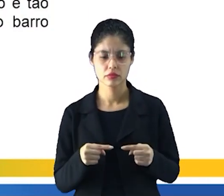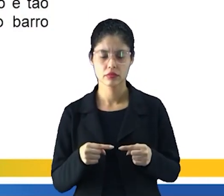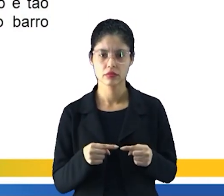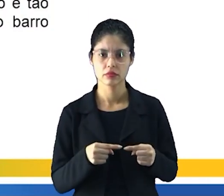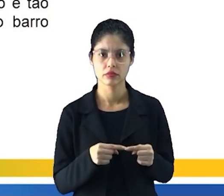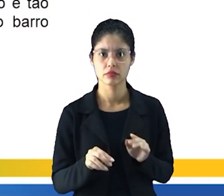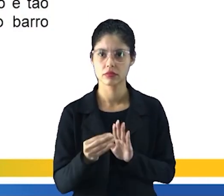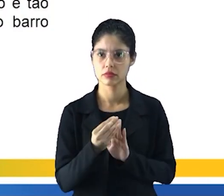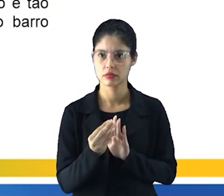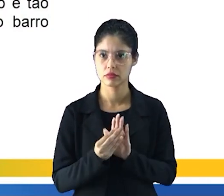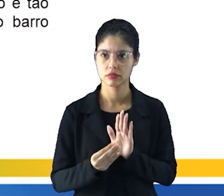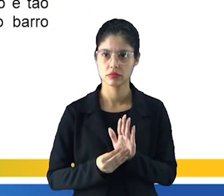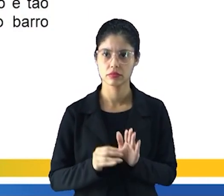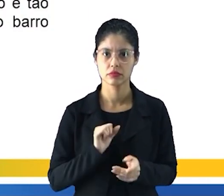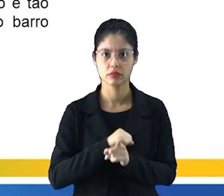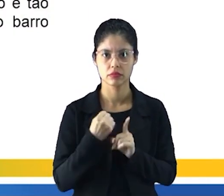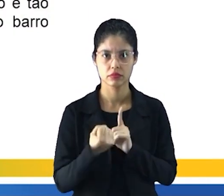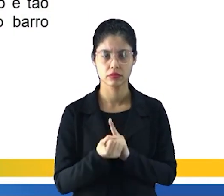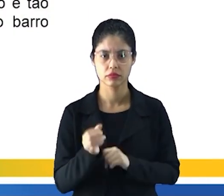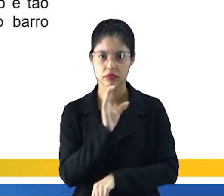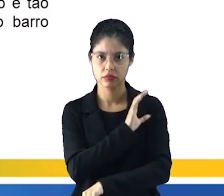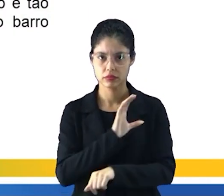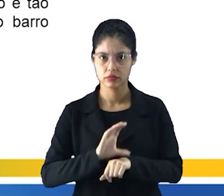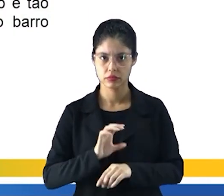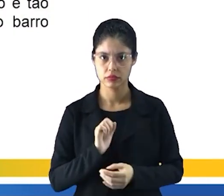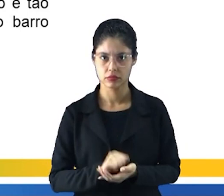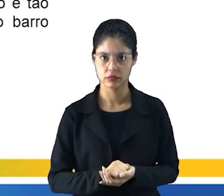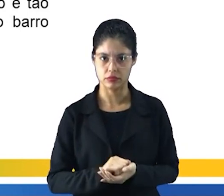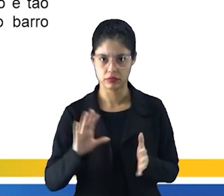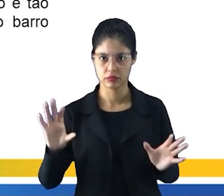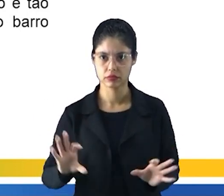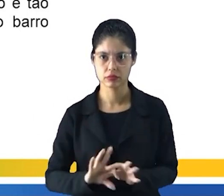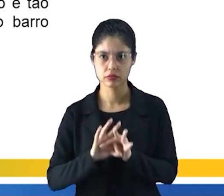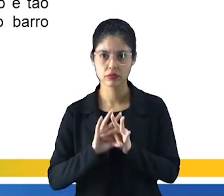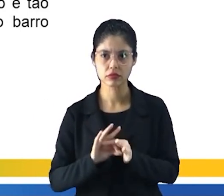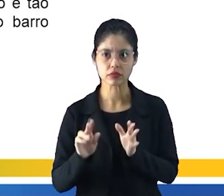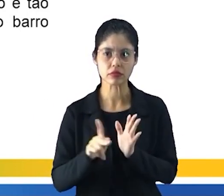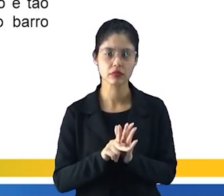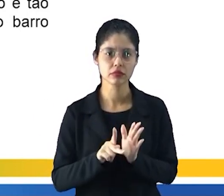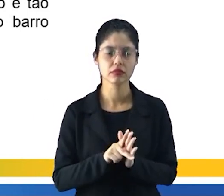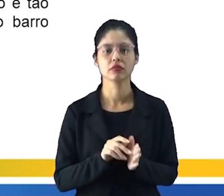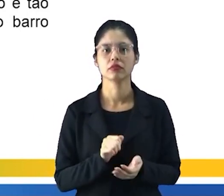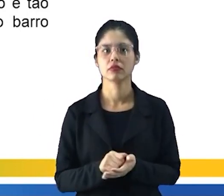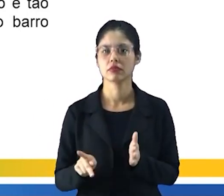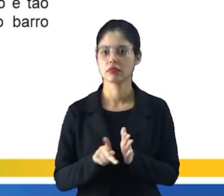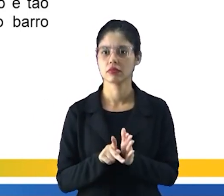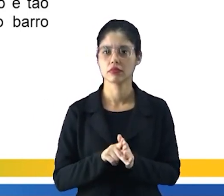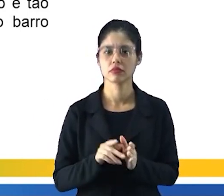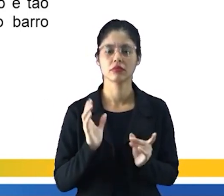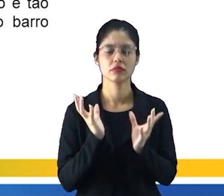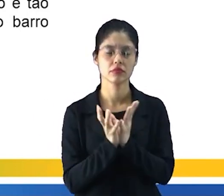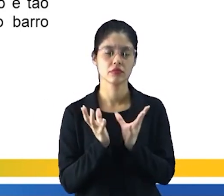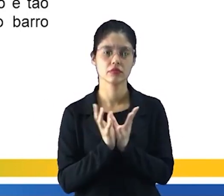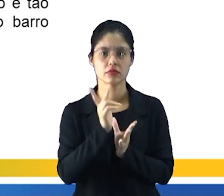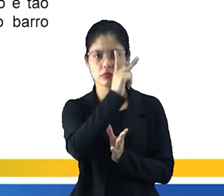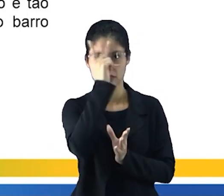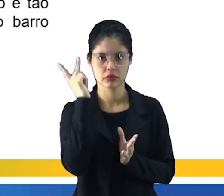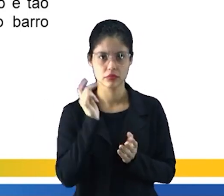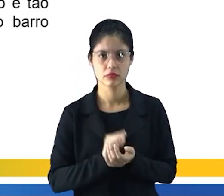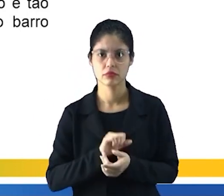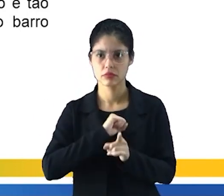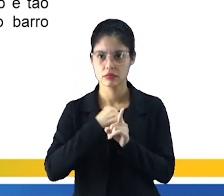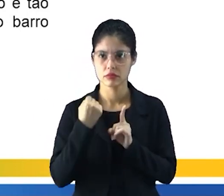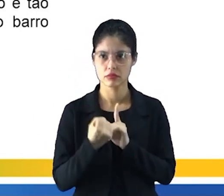combinação entre fatores socioculturais, ou seja, relações estabelecidas em determinadas comunidades e